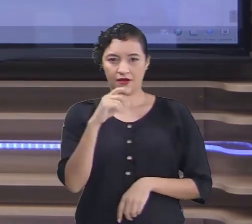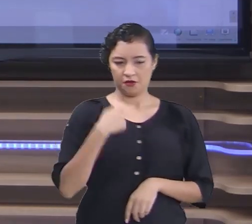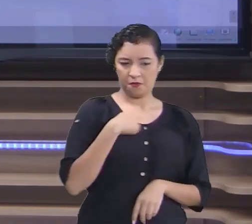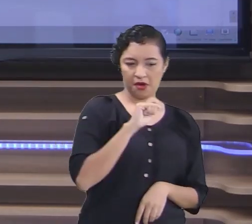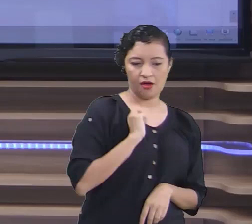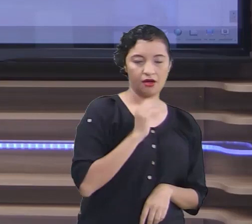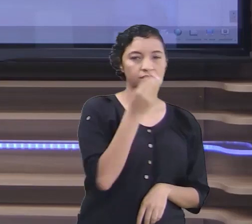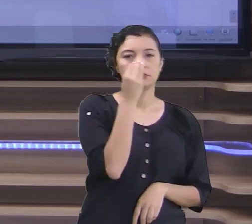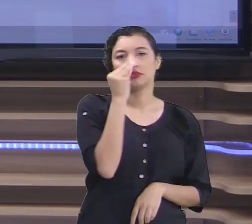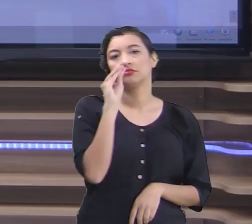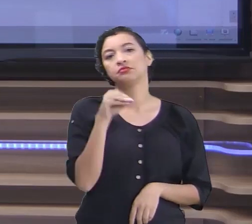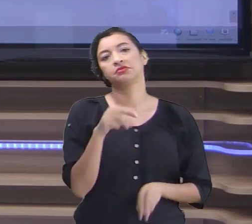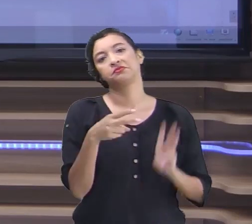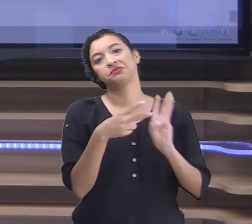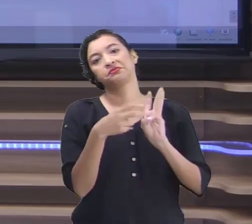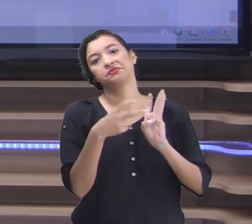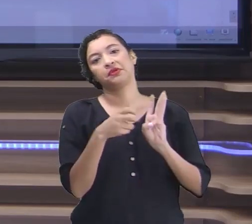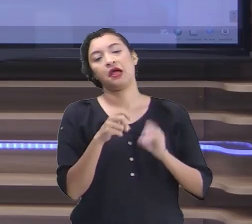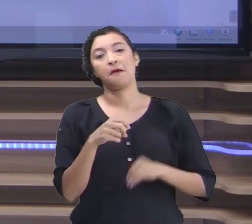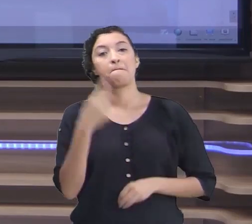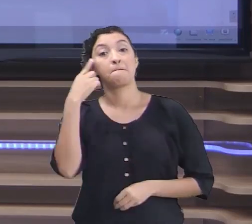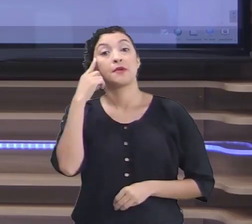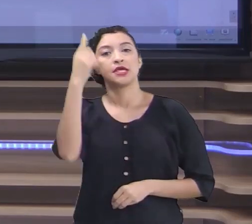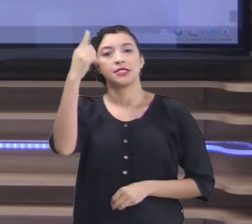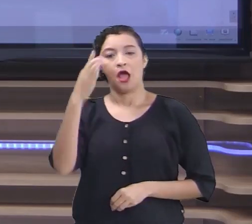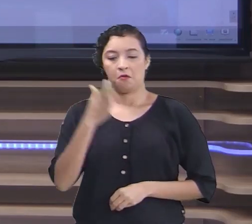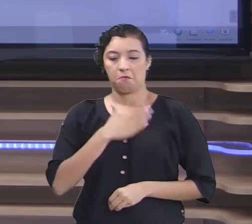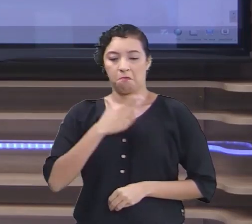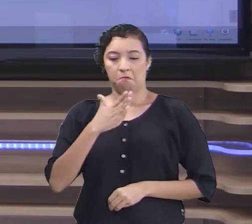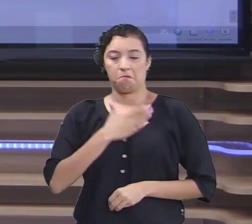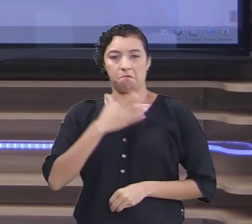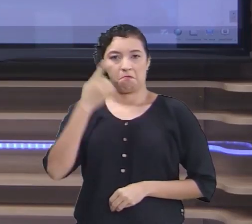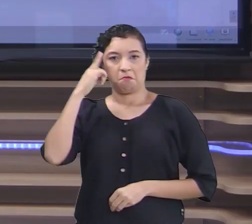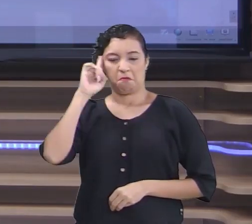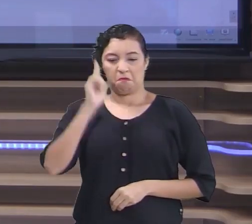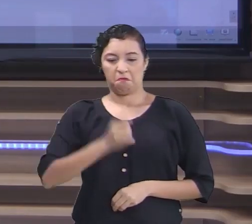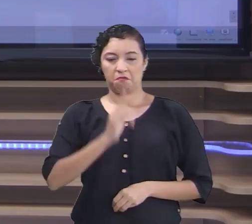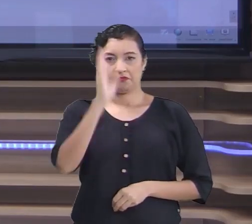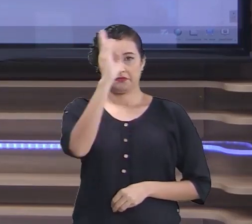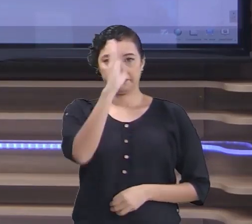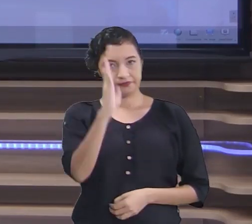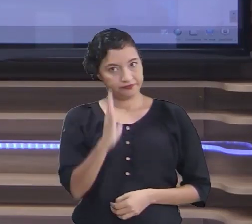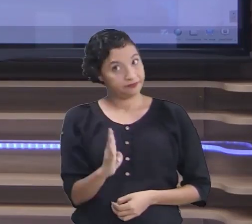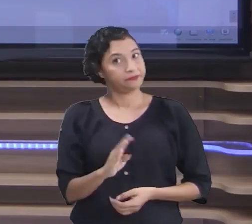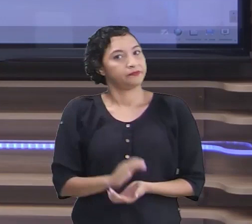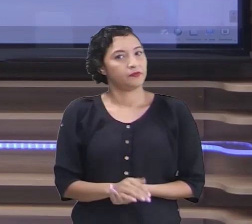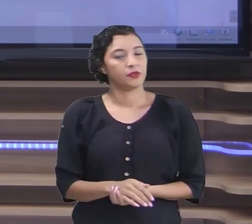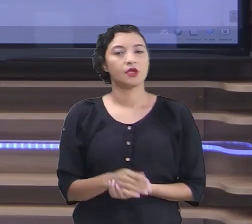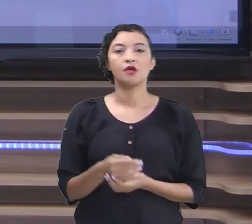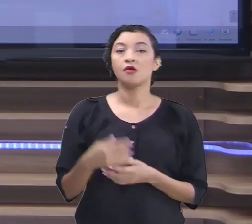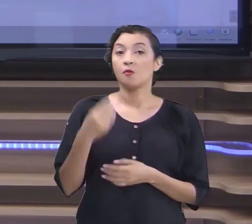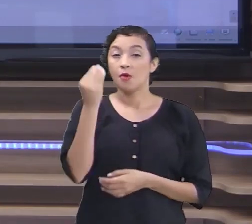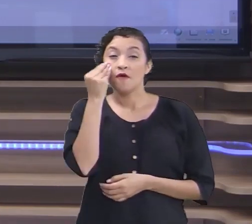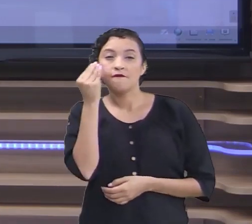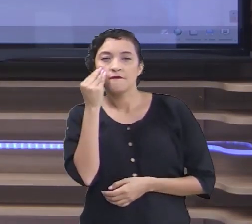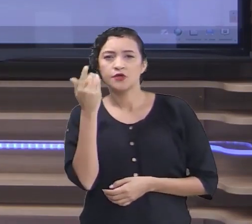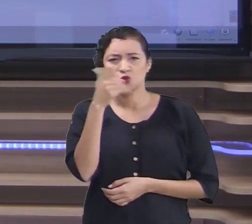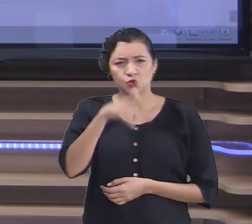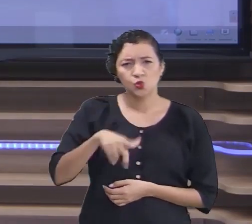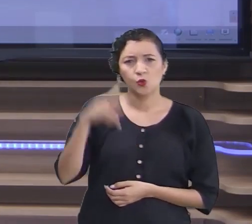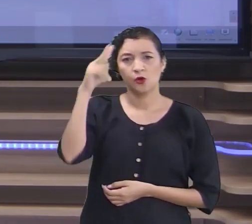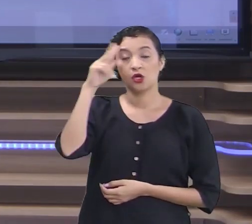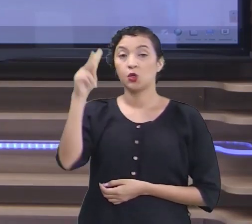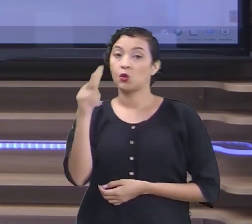Chegavam aqui, eles eram o dono. Agora vamos ter que dar mais uma viajada para entendermos como é que funcionou